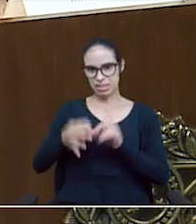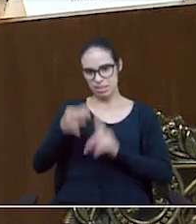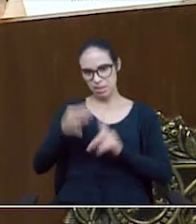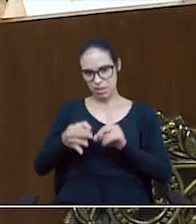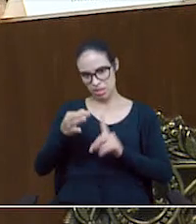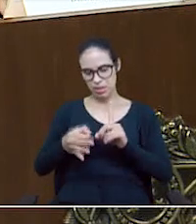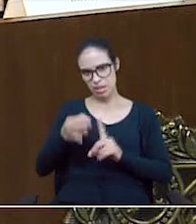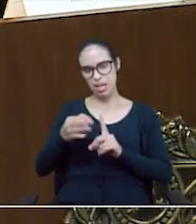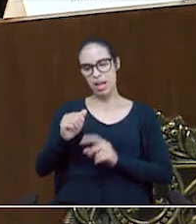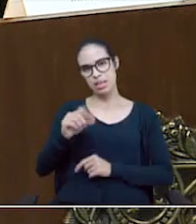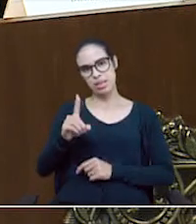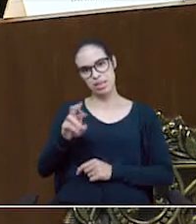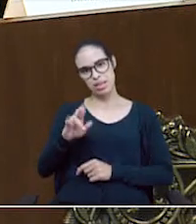Sena,